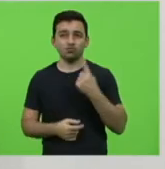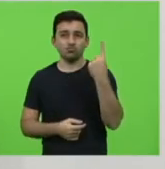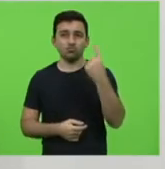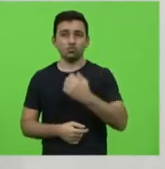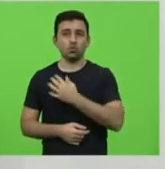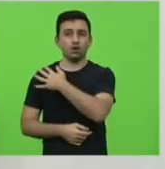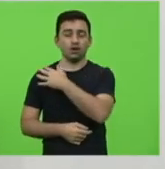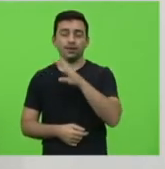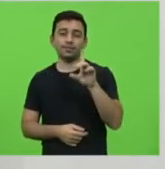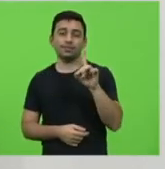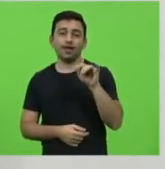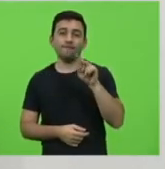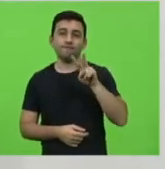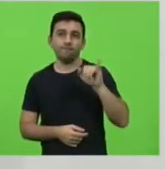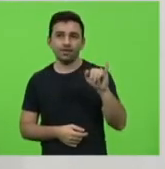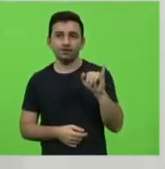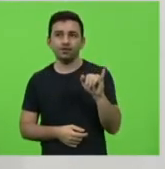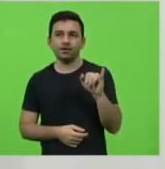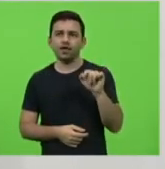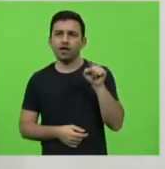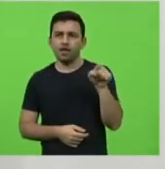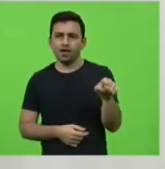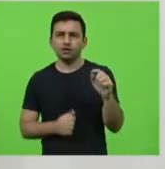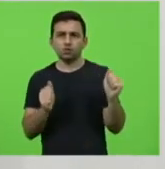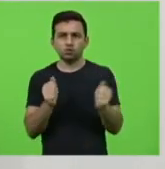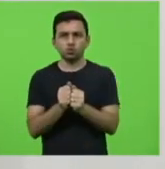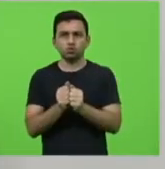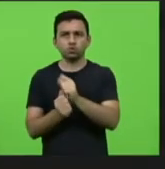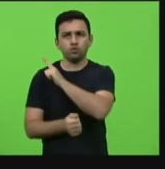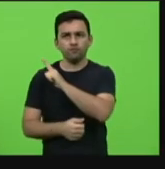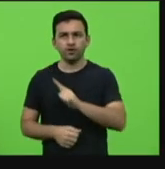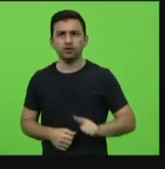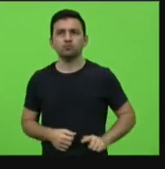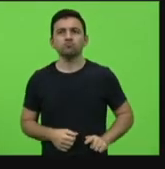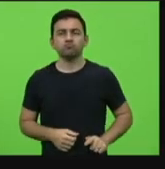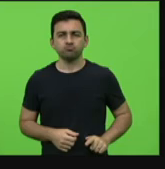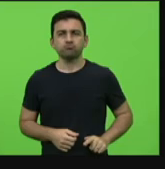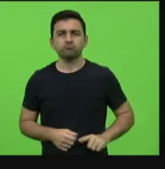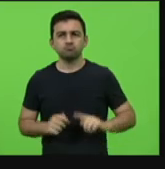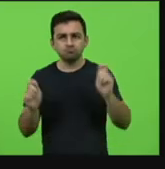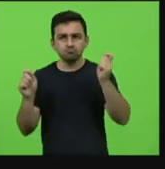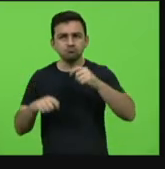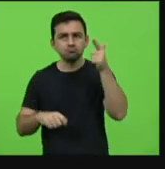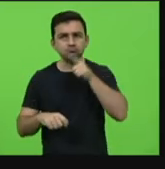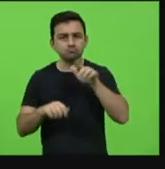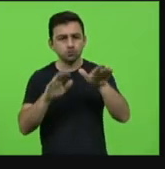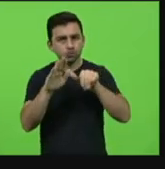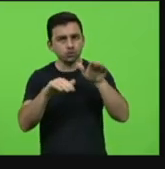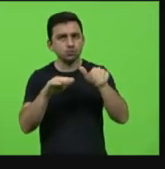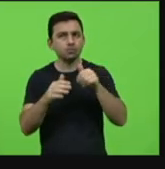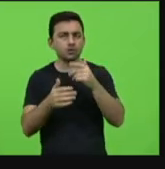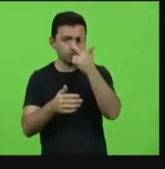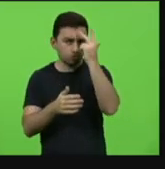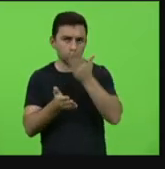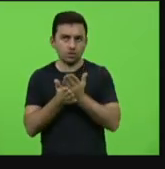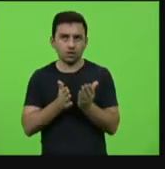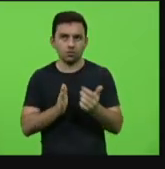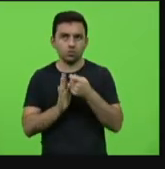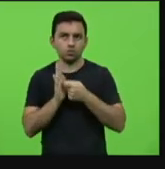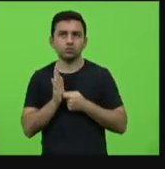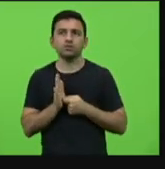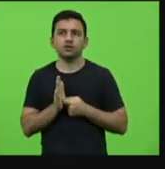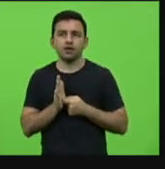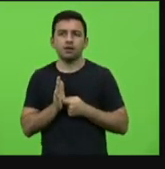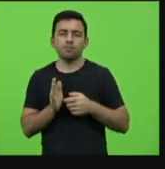Davi Conquista, que junto com o governo conseguiu a convocação dos remanescentes da Polícia Militar e do Corpo de